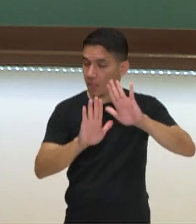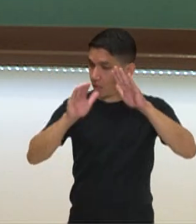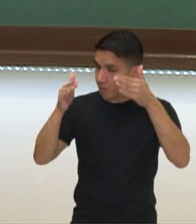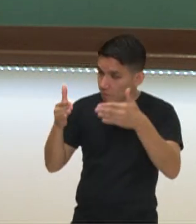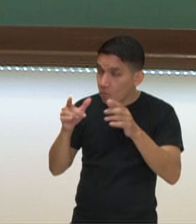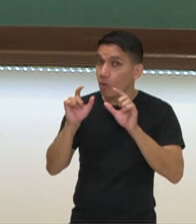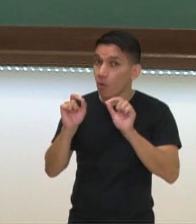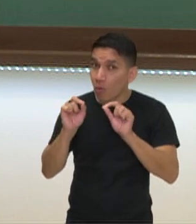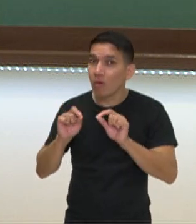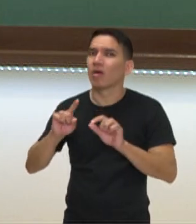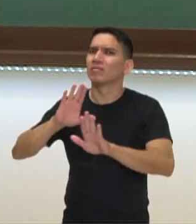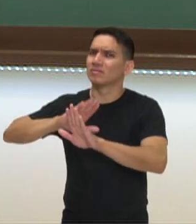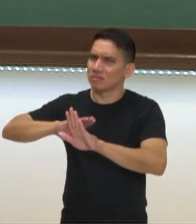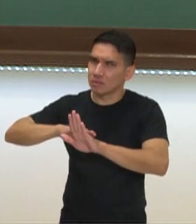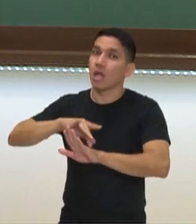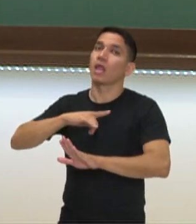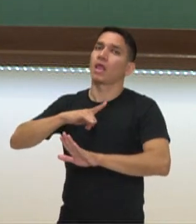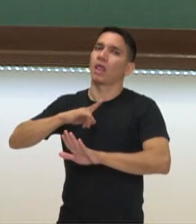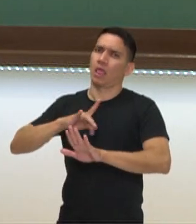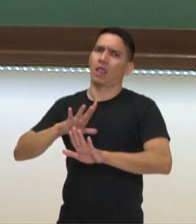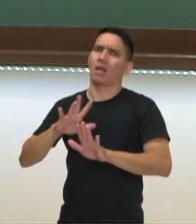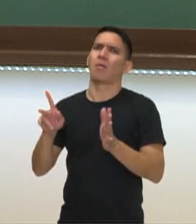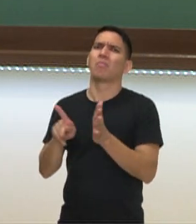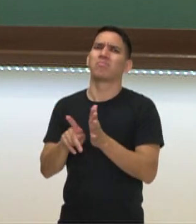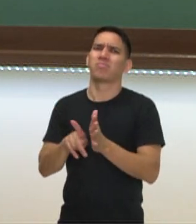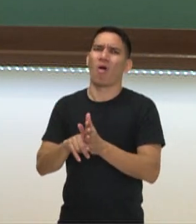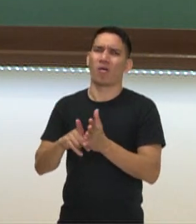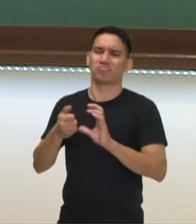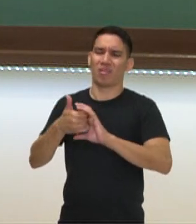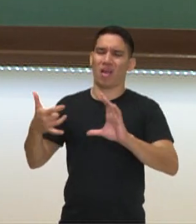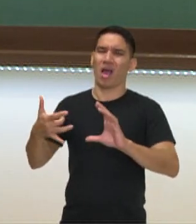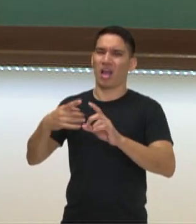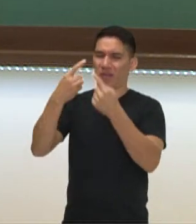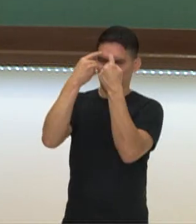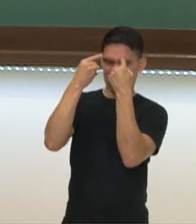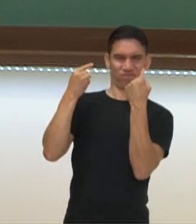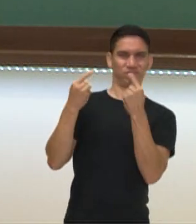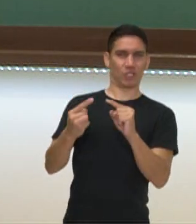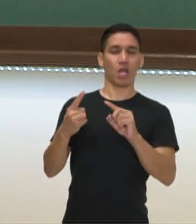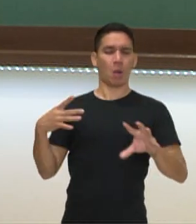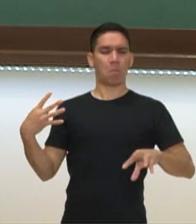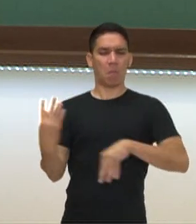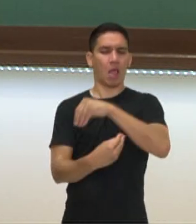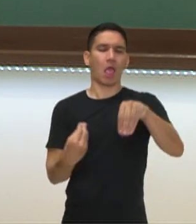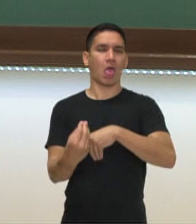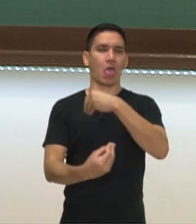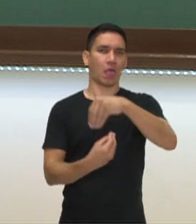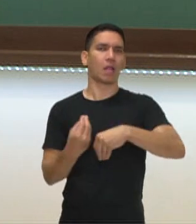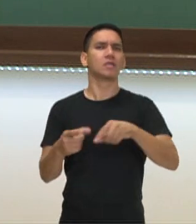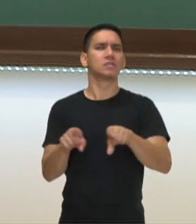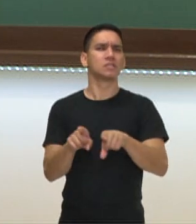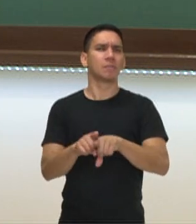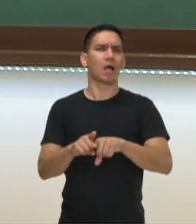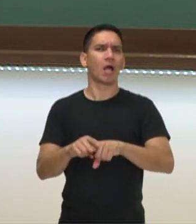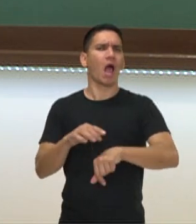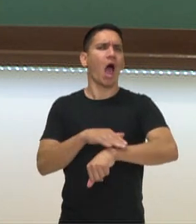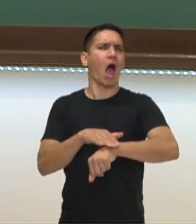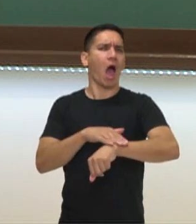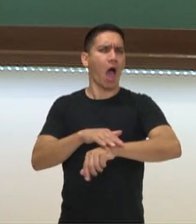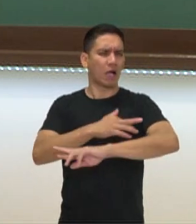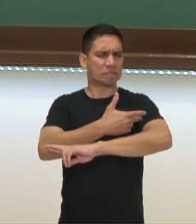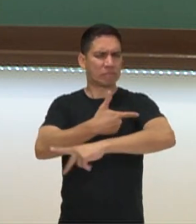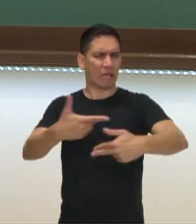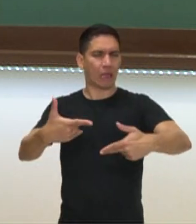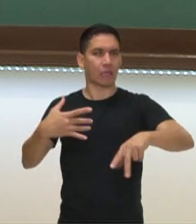muita atenção assim para esse caráter de violência da mistura étnica e racial. Então, é